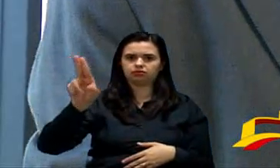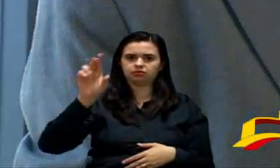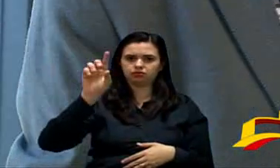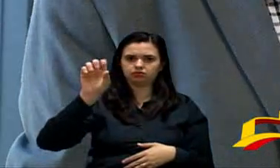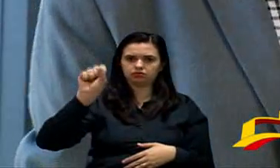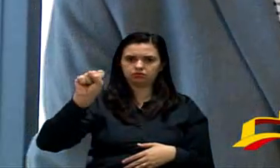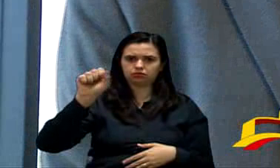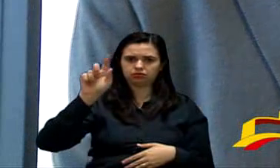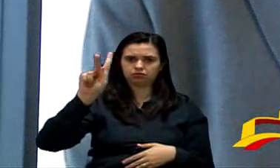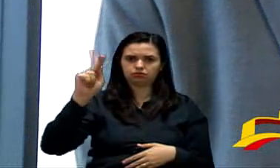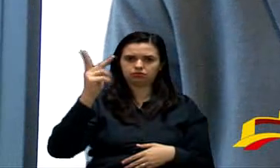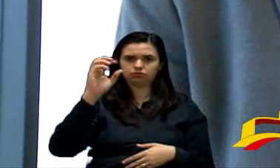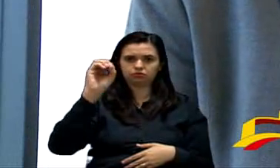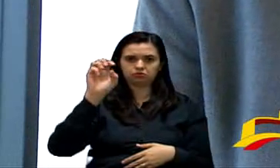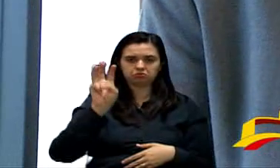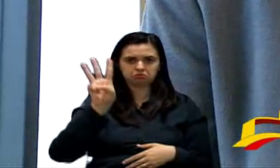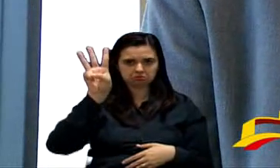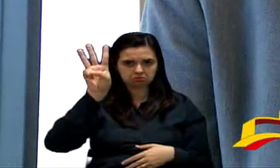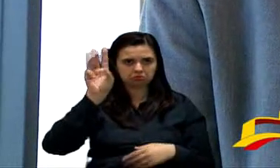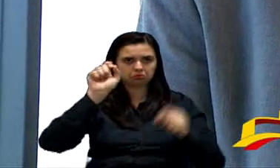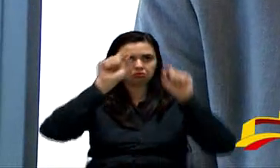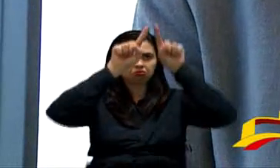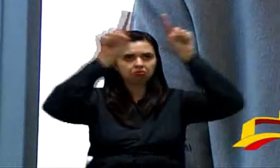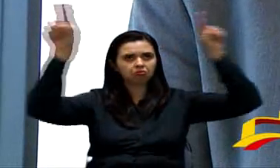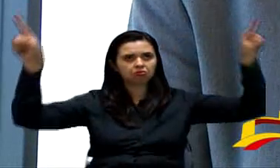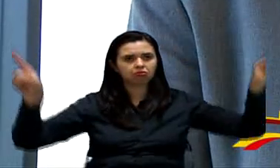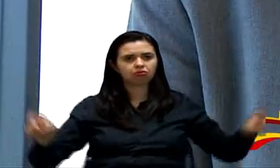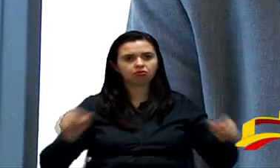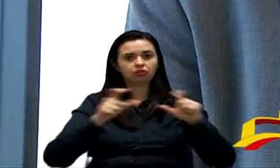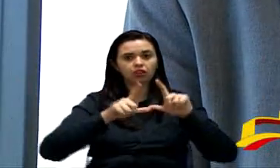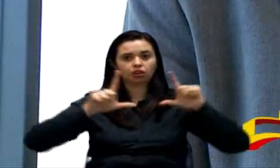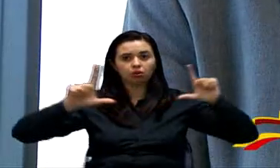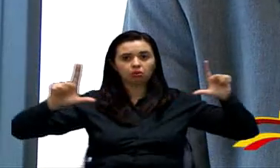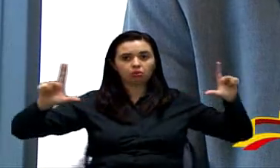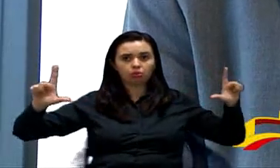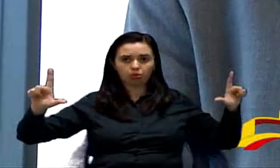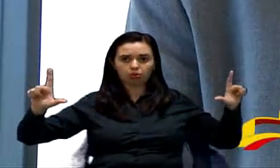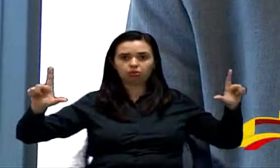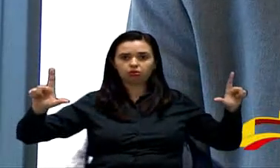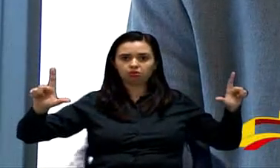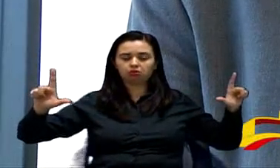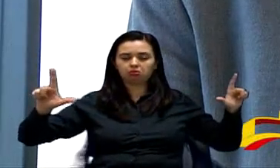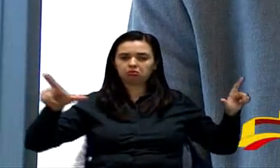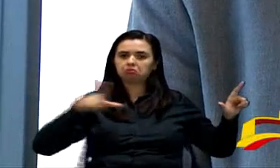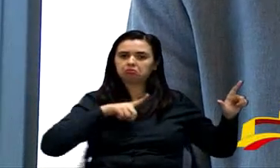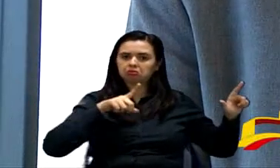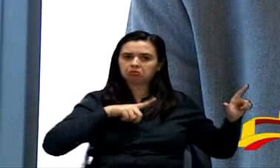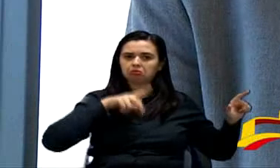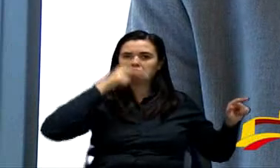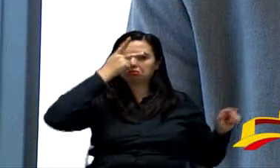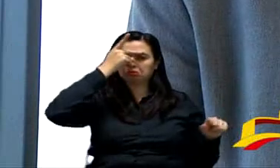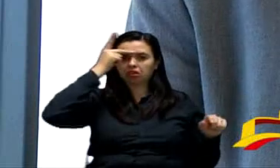na Castelo Branco, um painel gigante, né, que tem um nativo da Amazônia